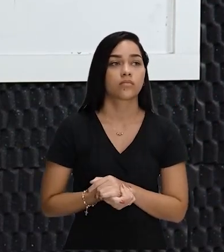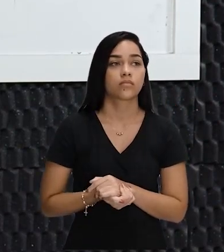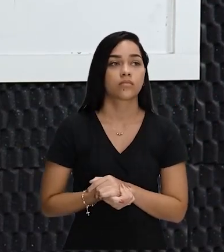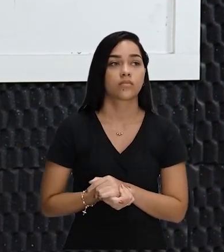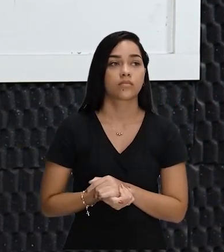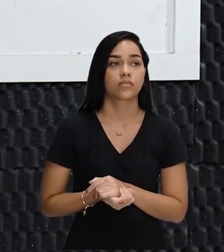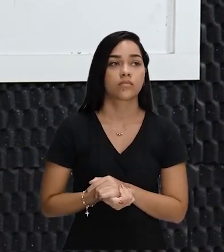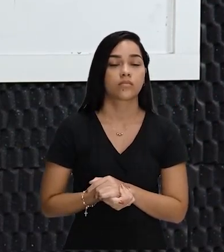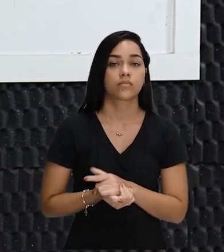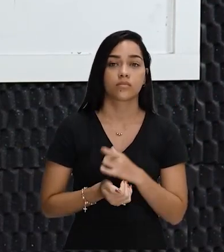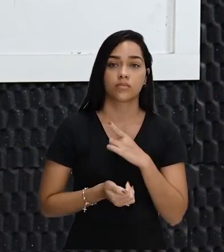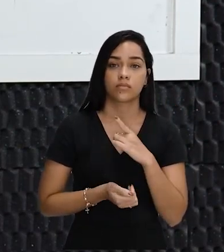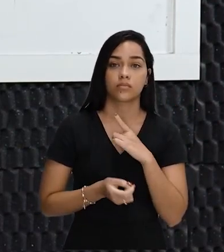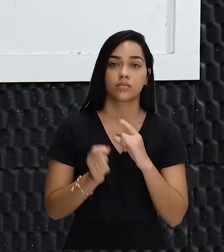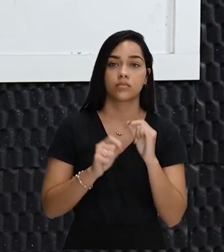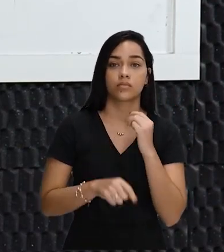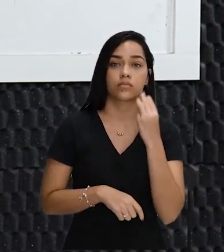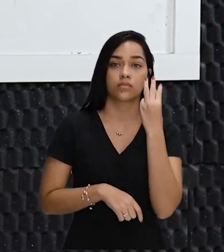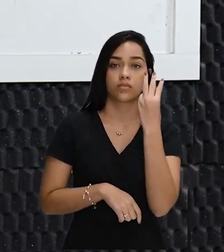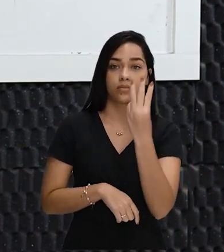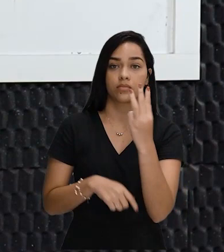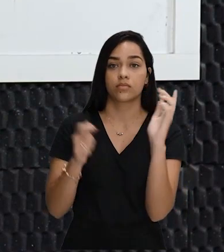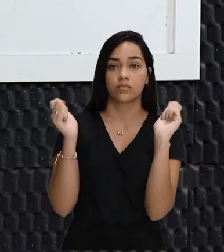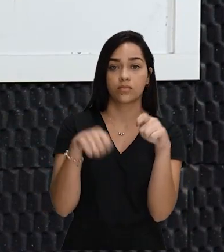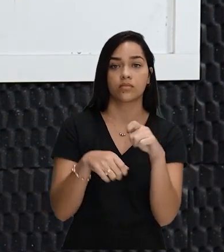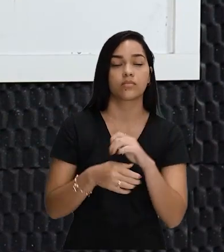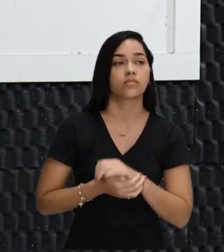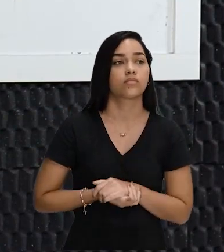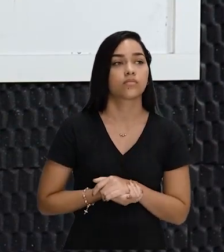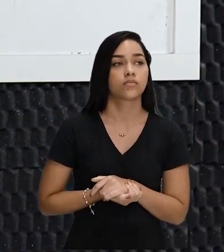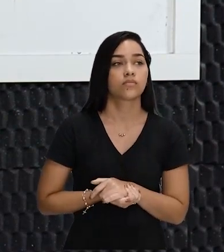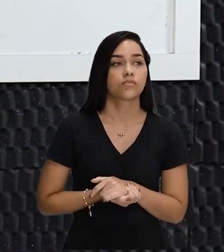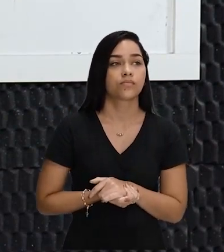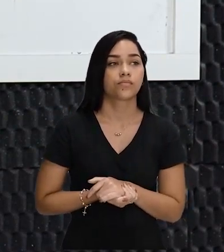ter aqui para esse algarismo apenas três possibilidades